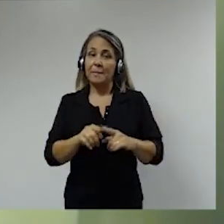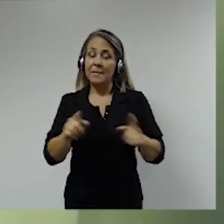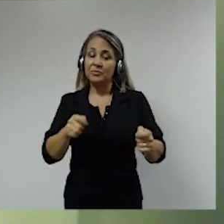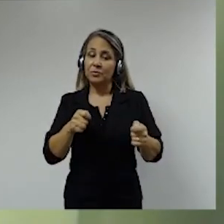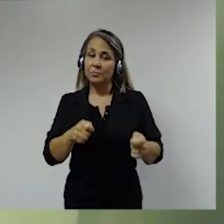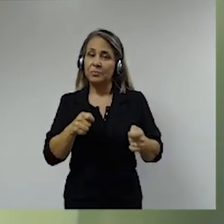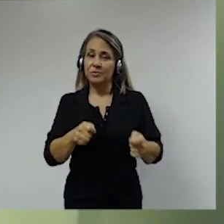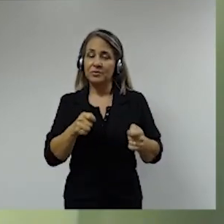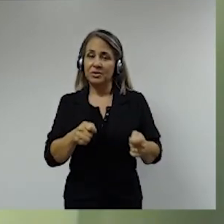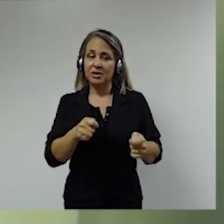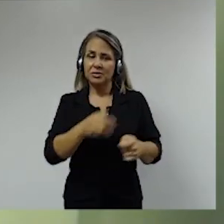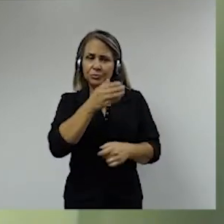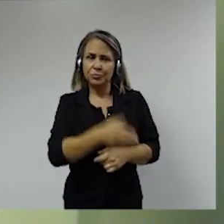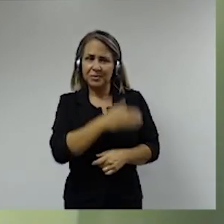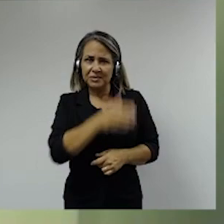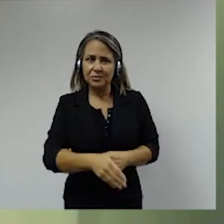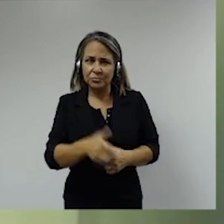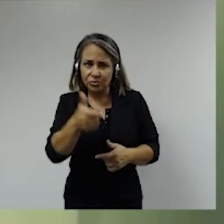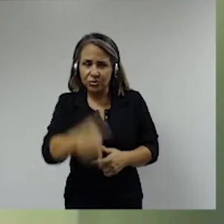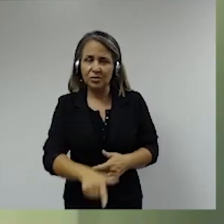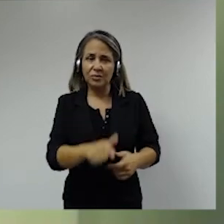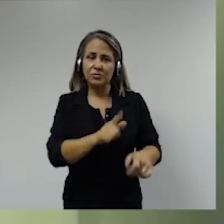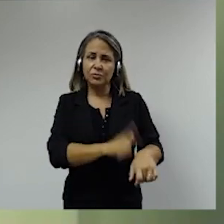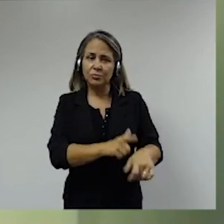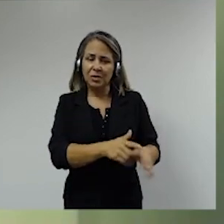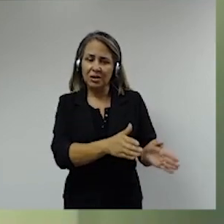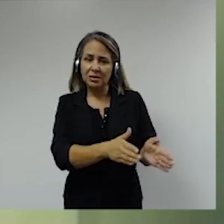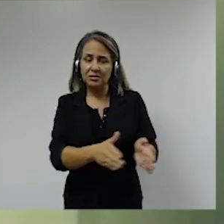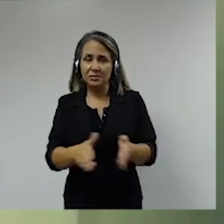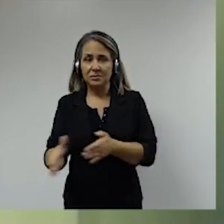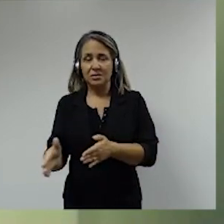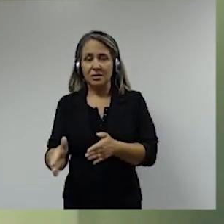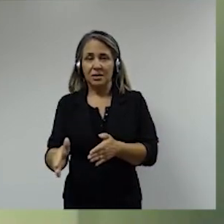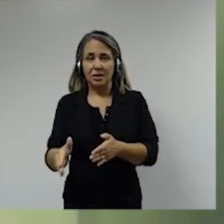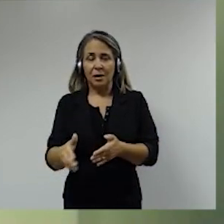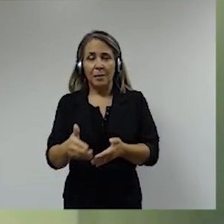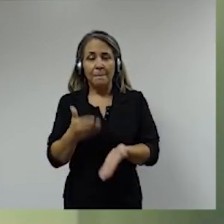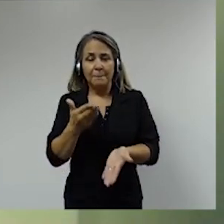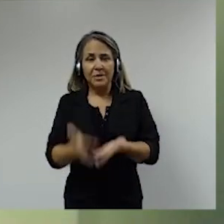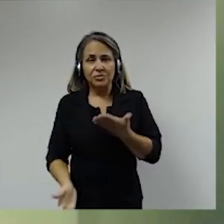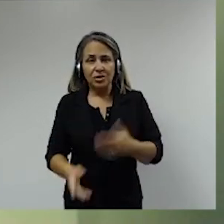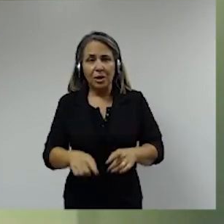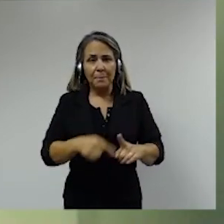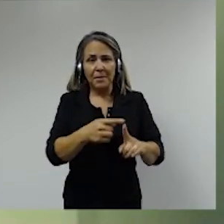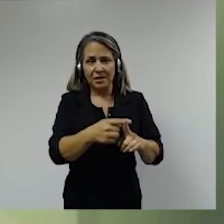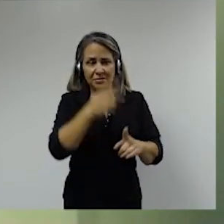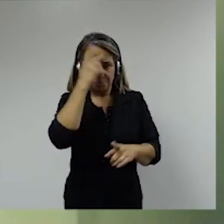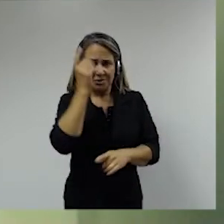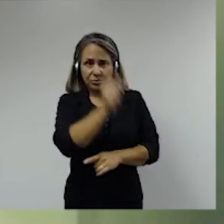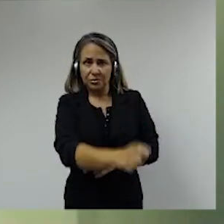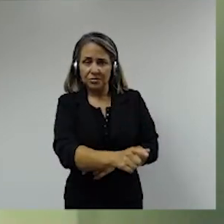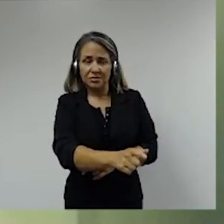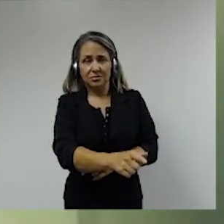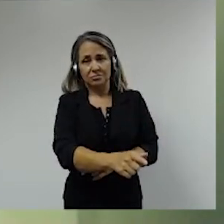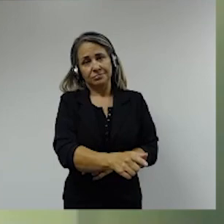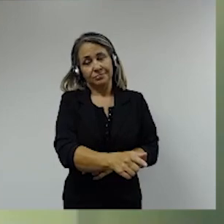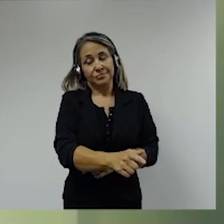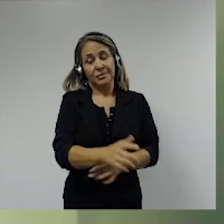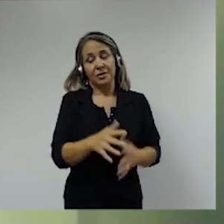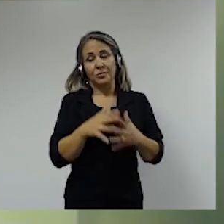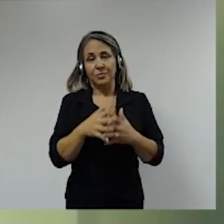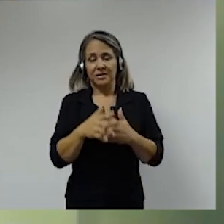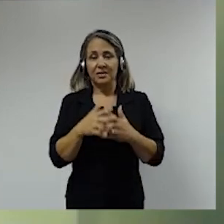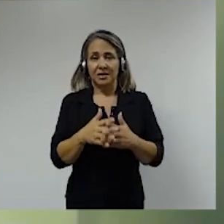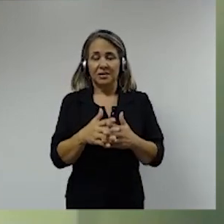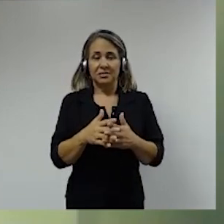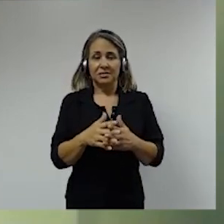provocar suspensão novamente dos prazos, prejudicar ainda mais as partes? É complicado,